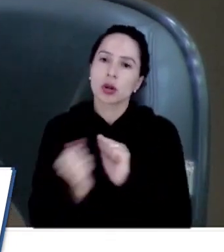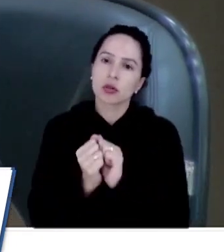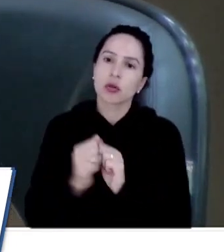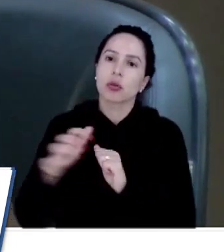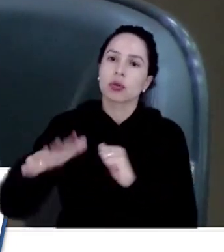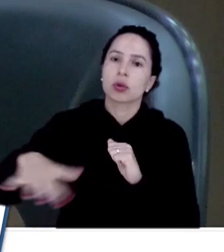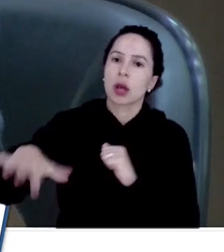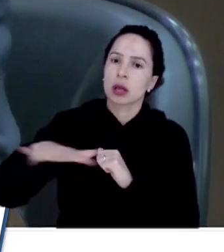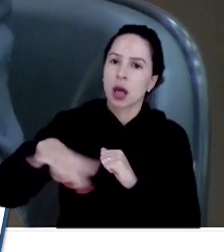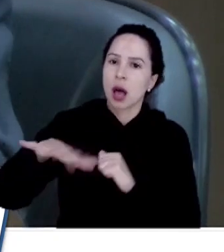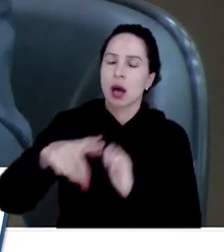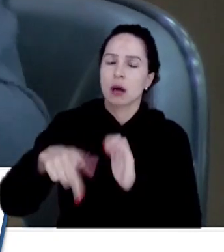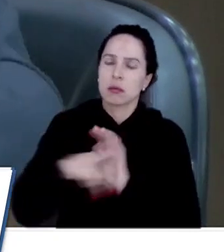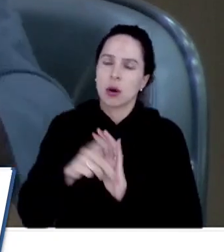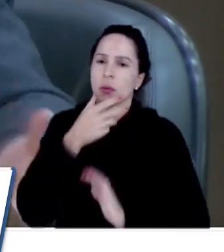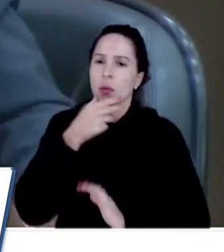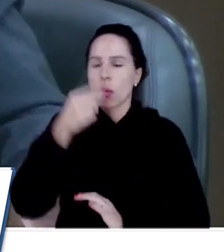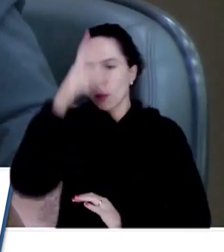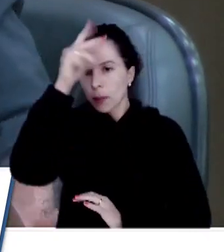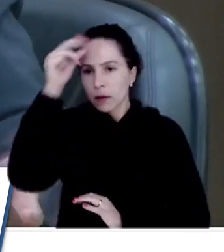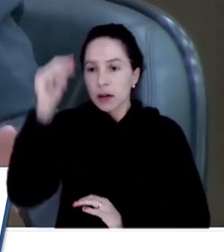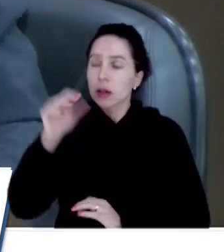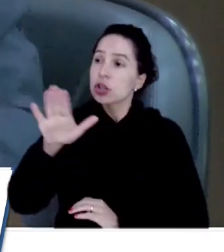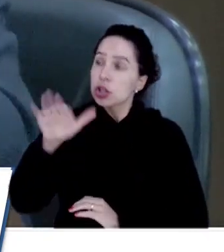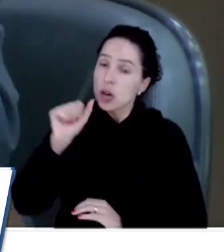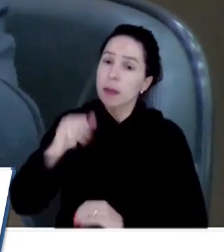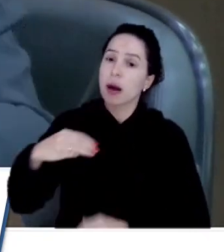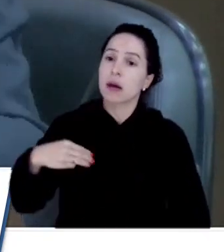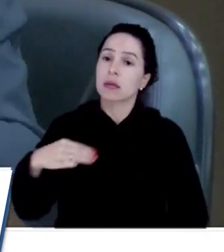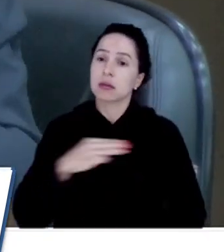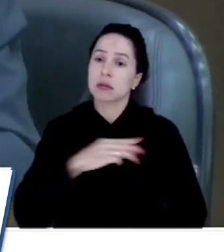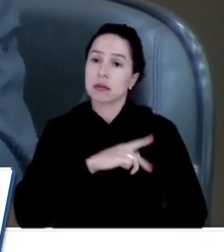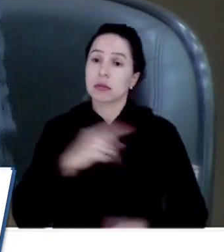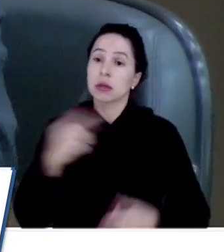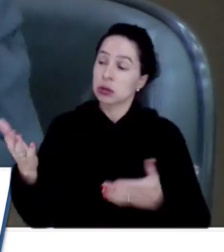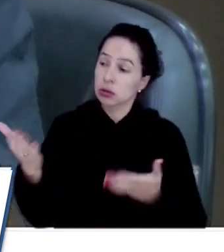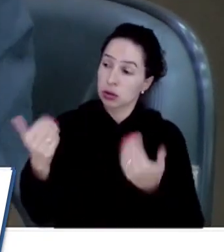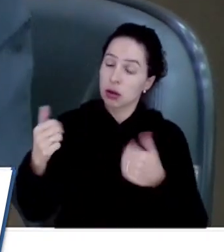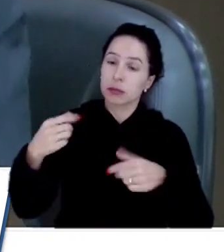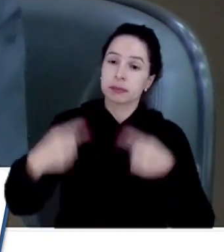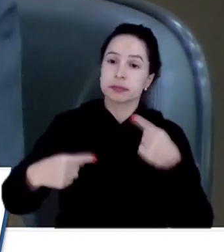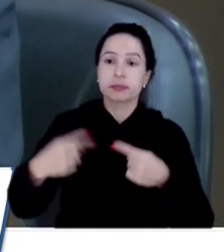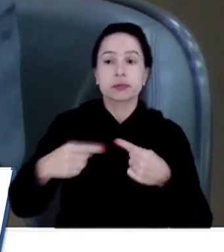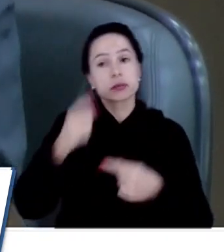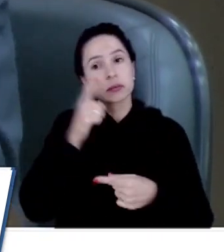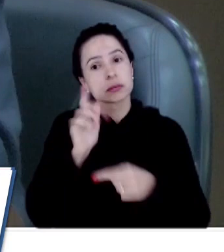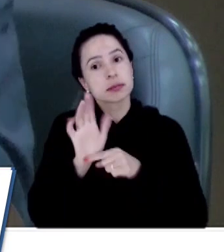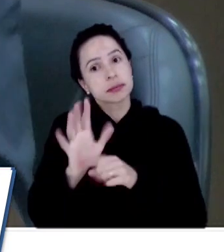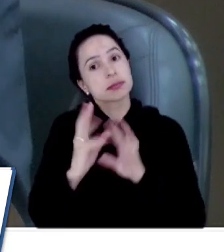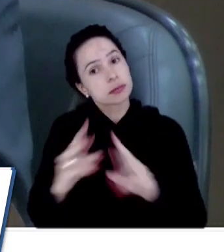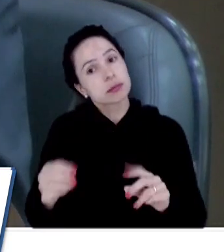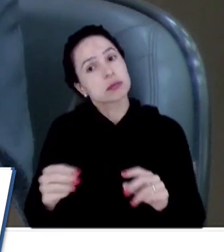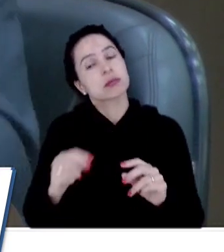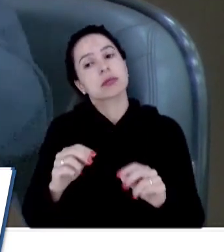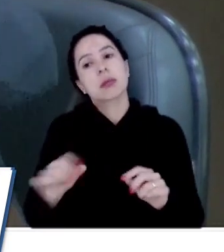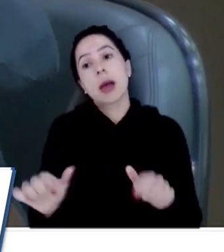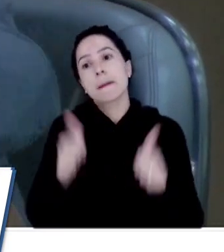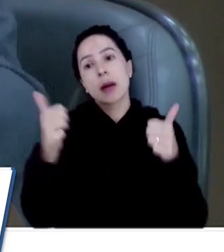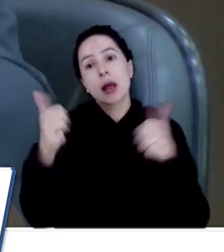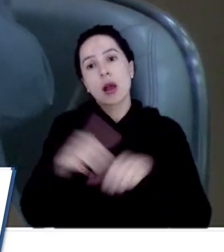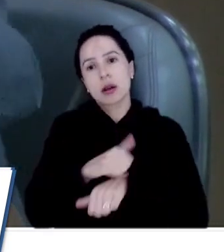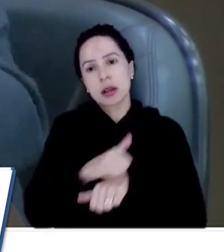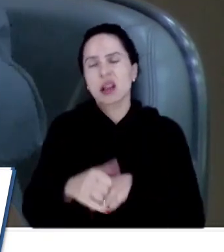áreas do próprio prefeito, chamar o Ministério Público para um debate e tentar resolver essa questão da melhor forma possível,